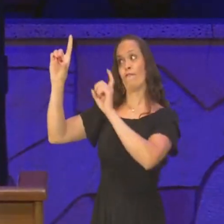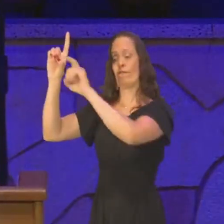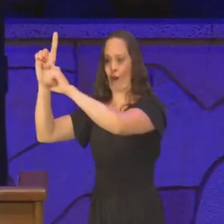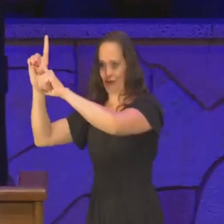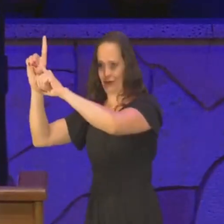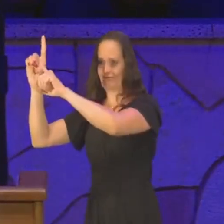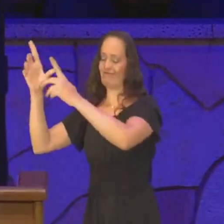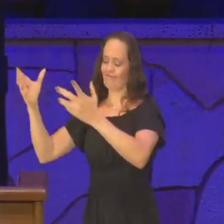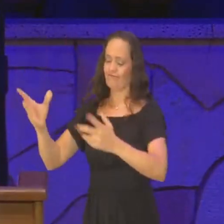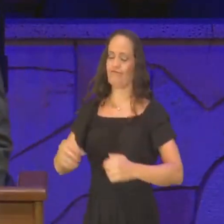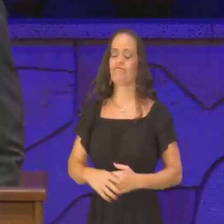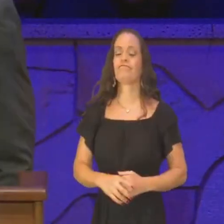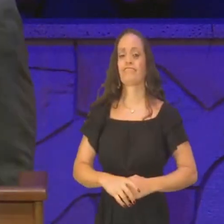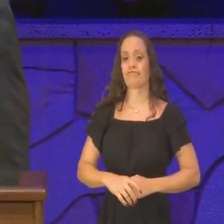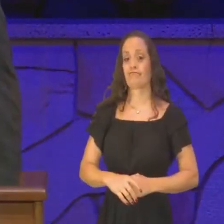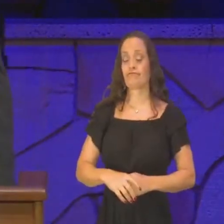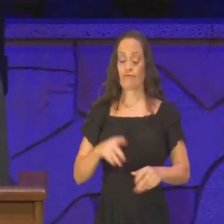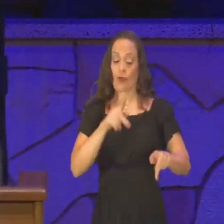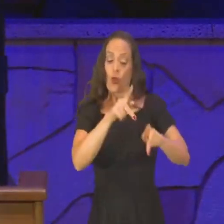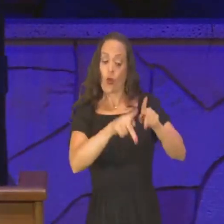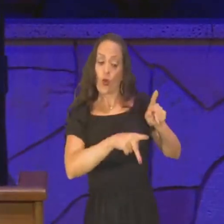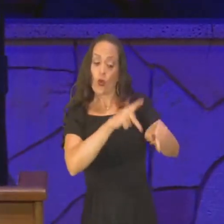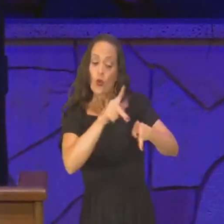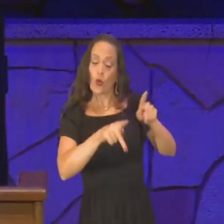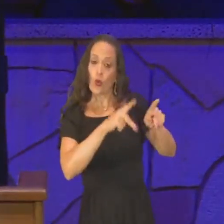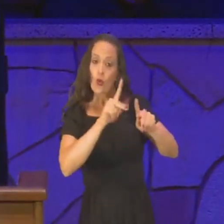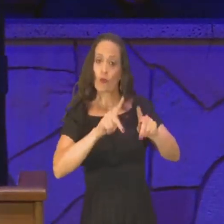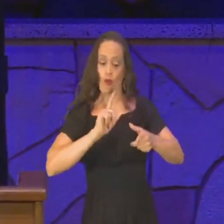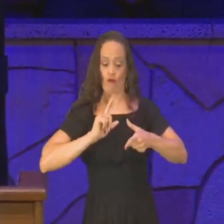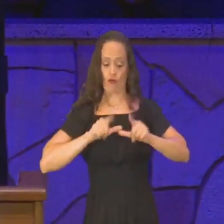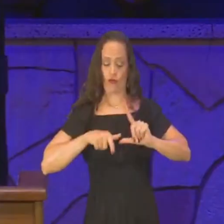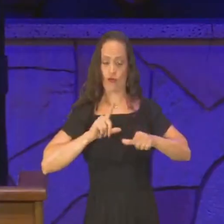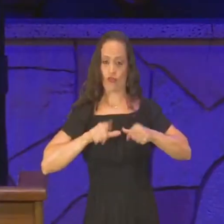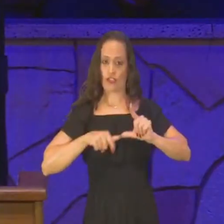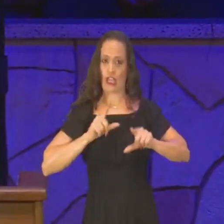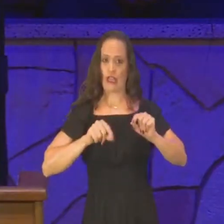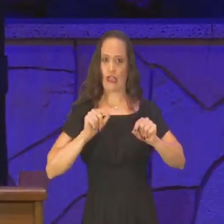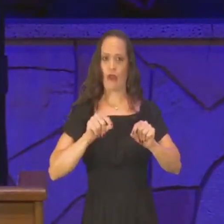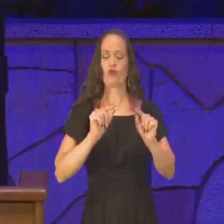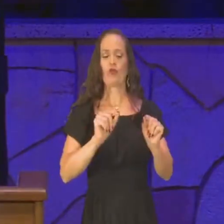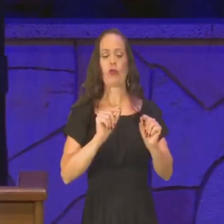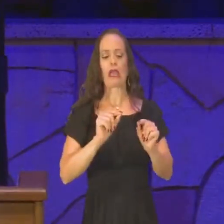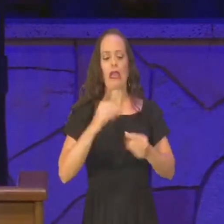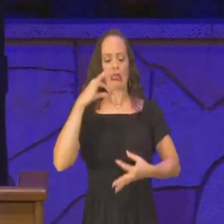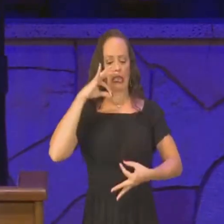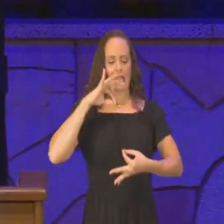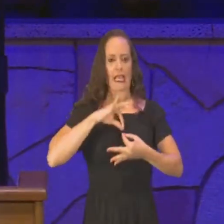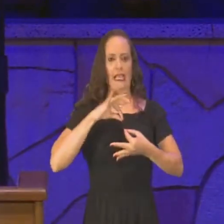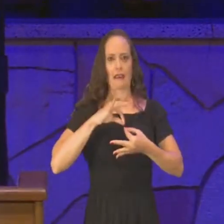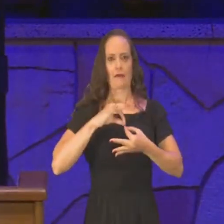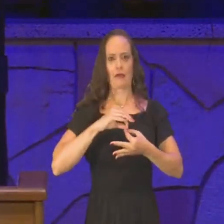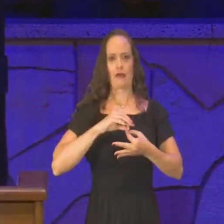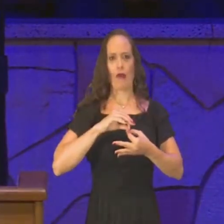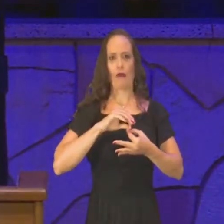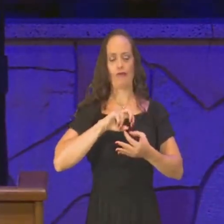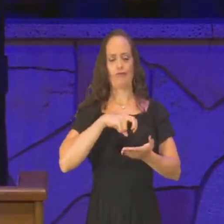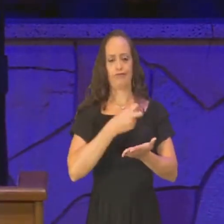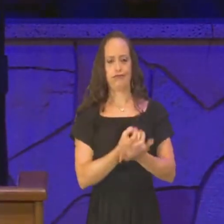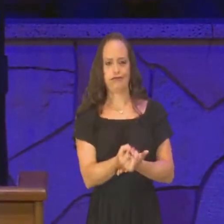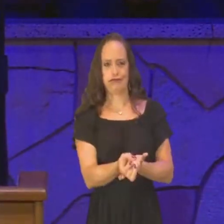Israel estava no seu momento de maior declínio espiritual.